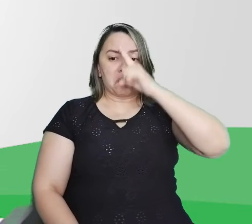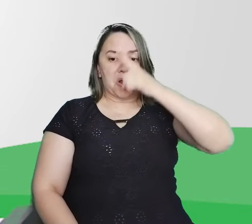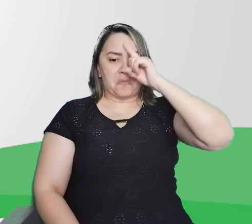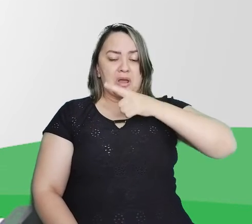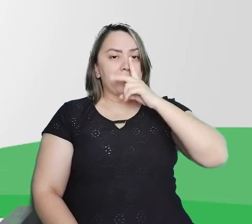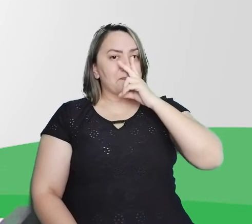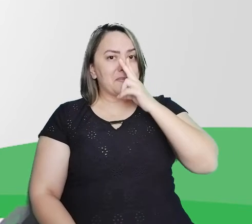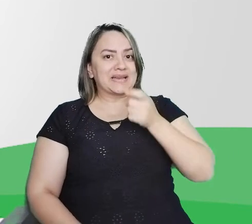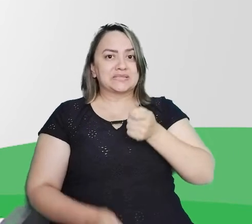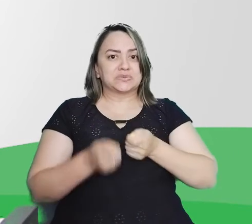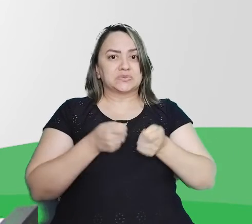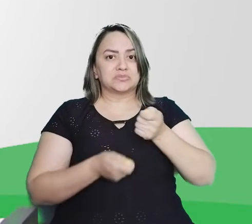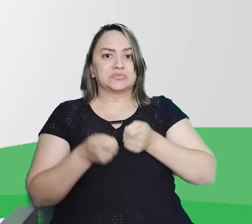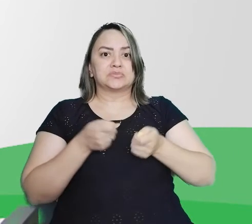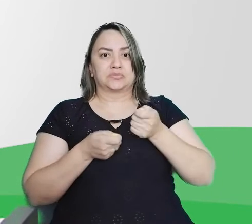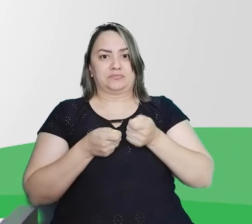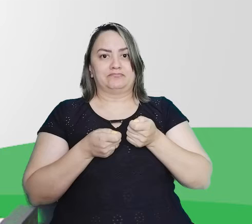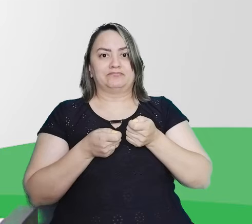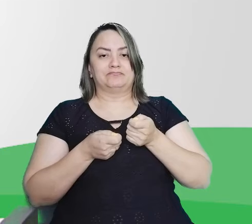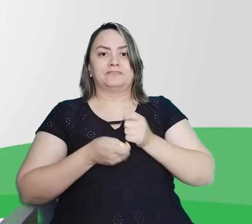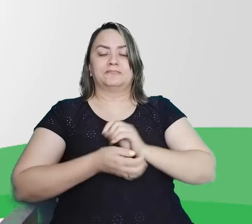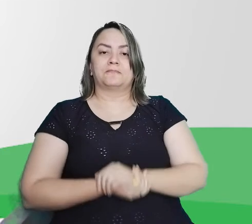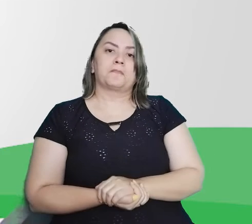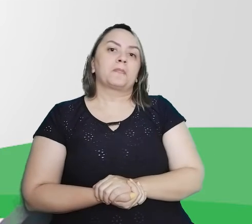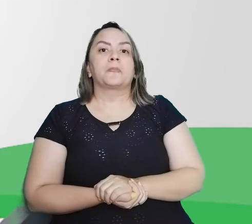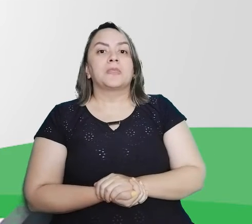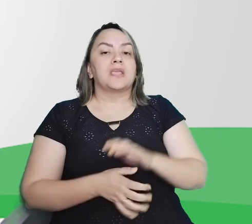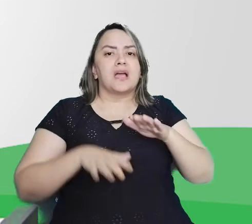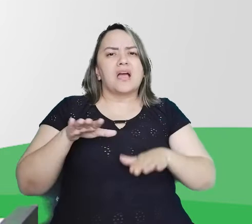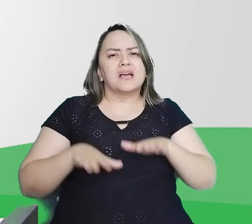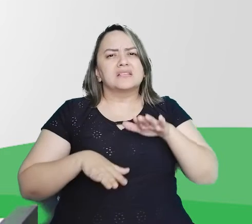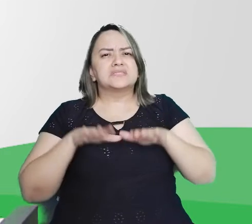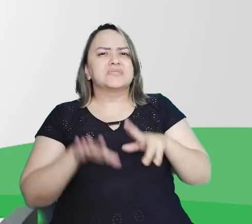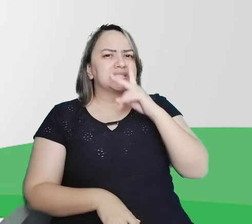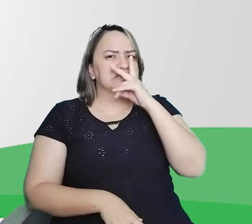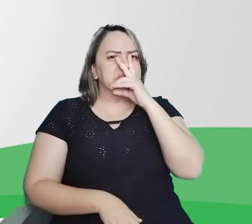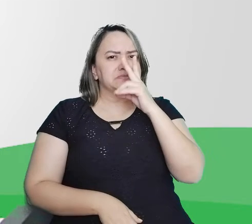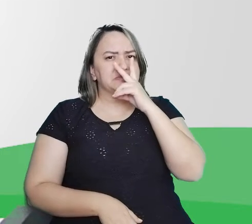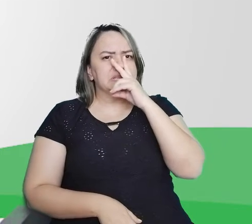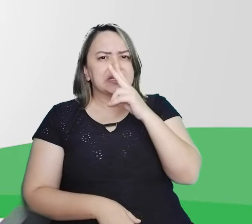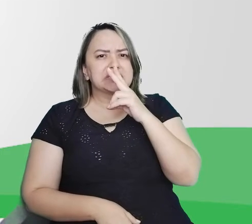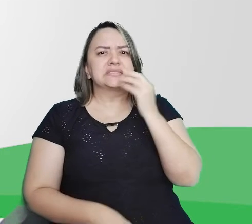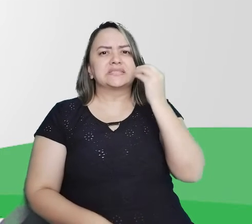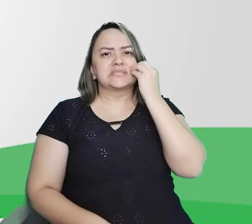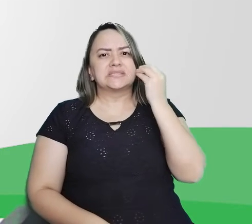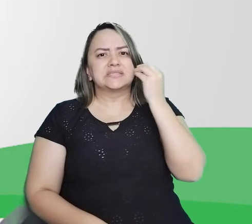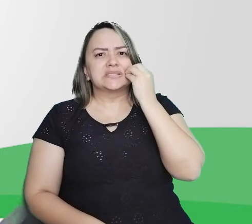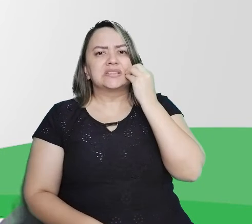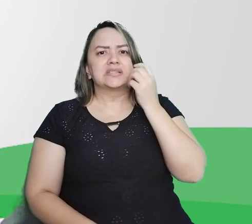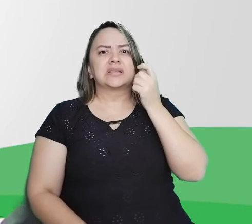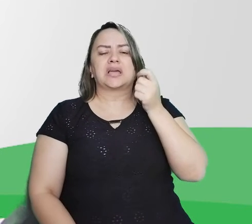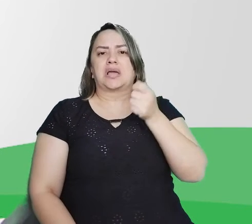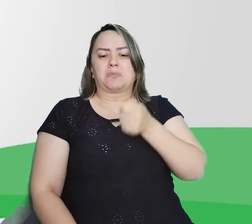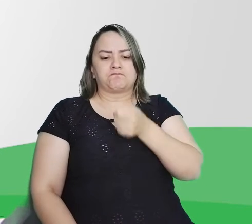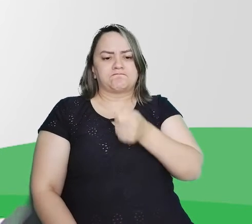públicas, além disso, e muitas vezes chega a tentativas de controlar a própria vida íntima e privada